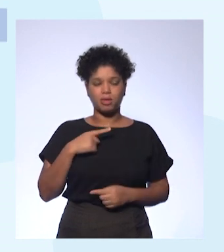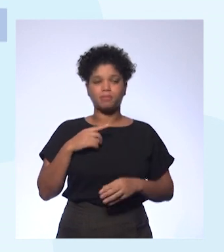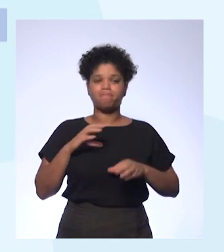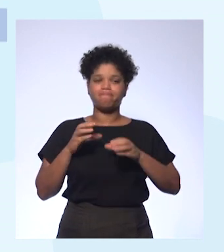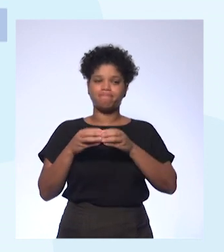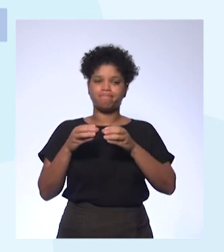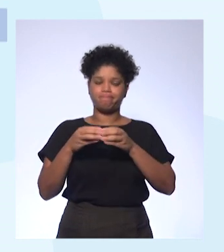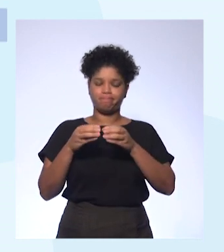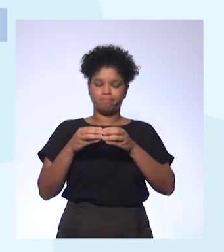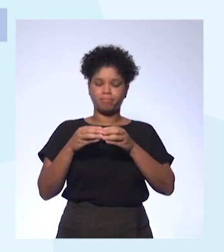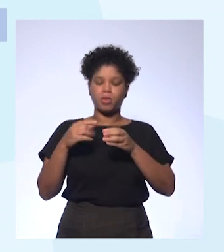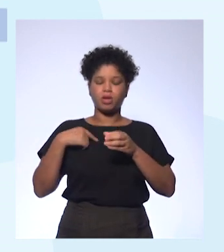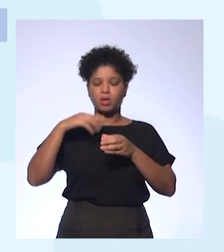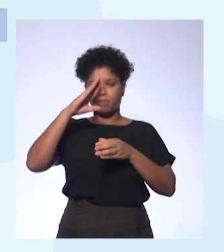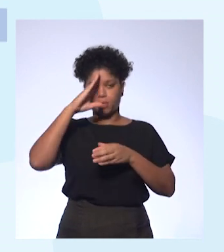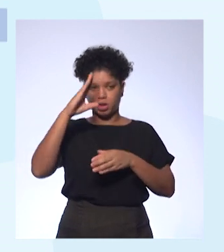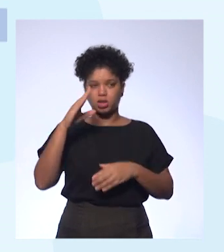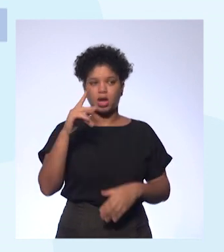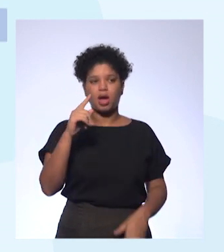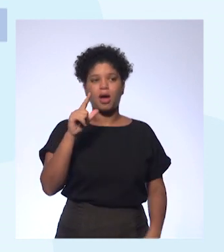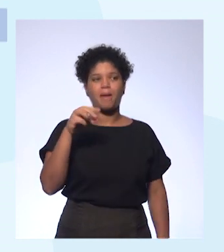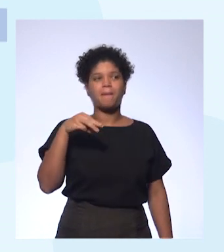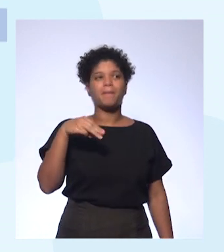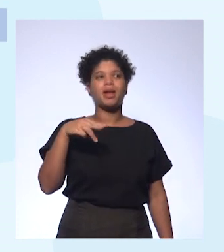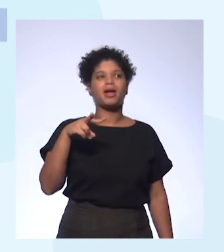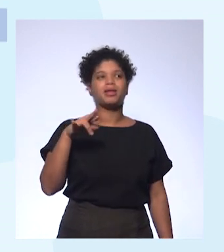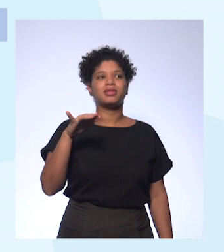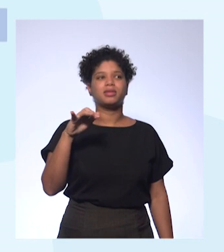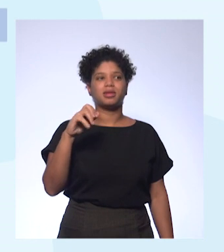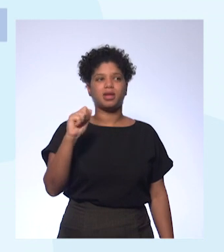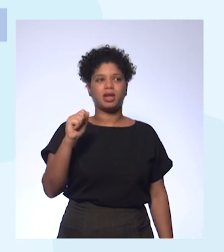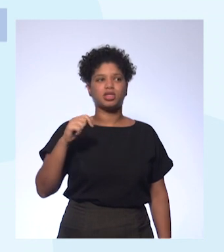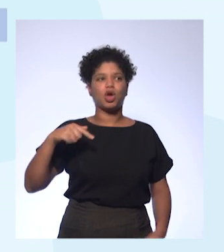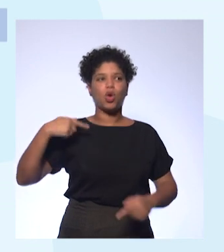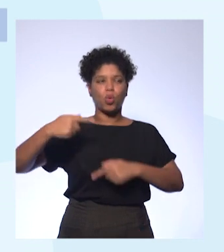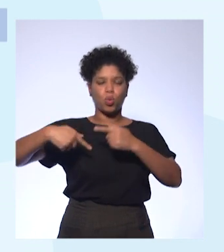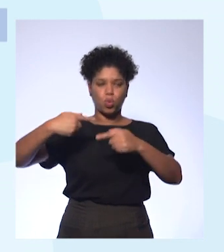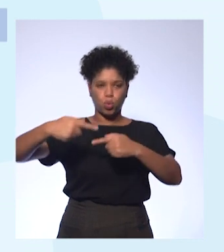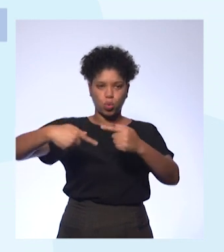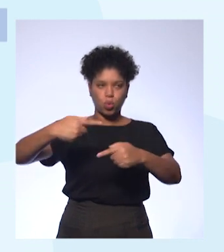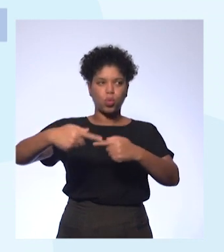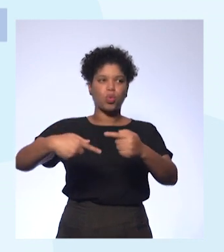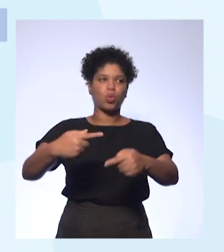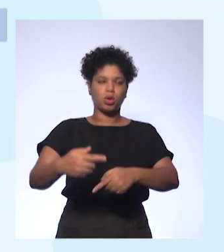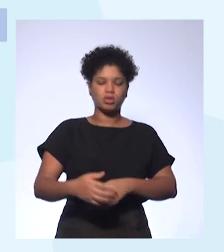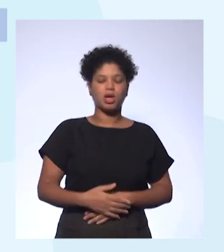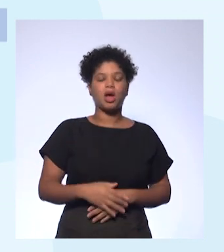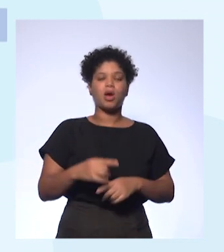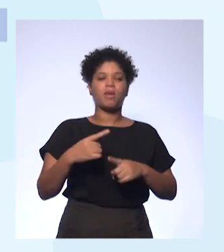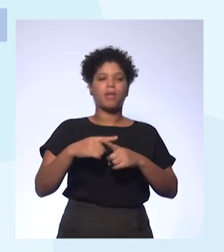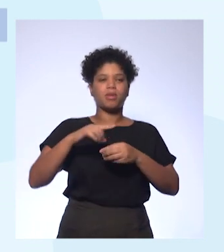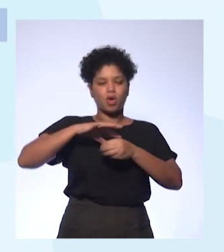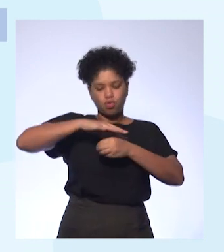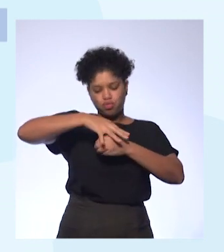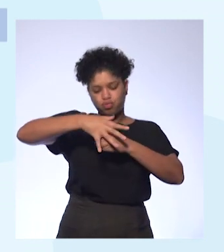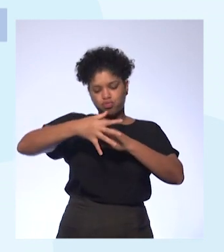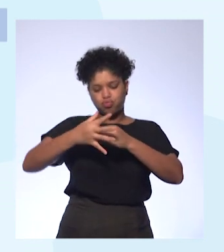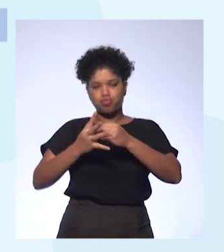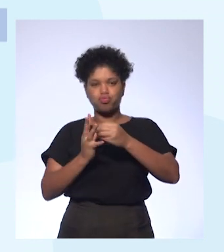a planária, com grande capacidade aí de regeneração, justamente por esse mesoderma lá todo interno